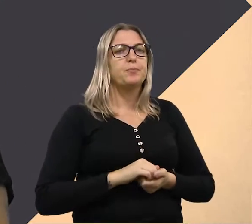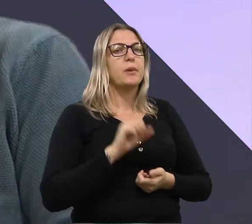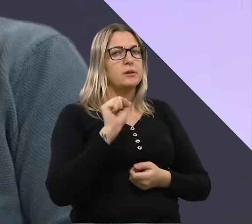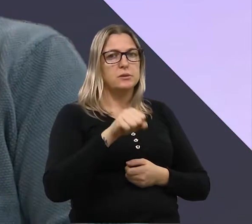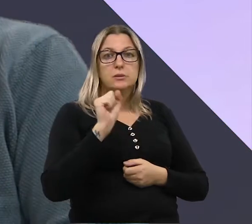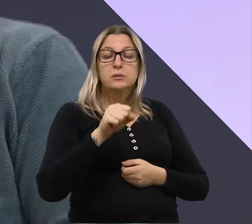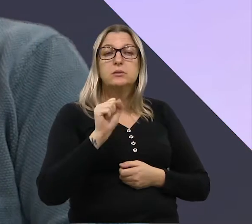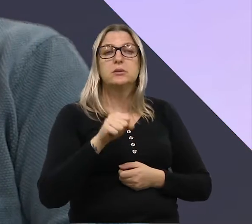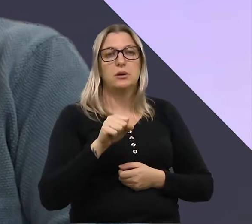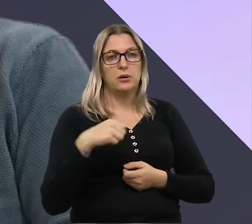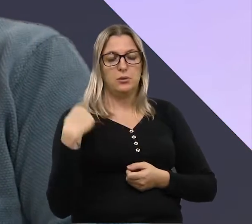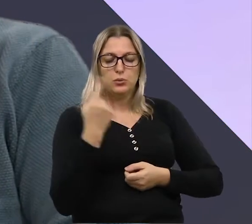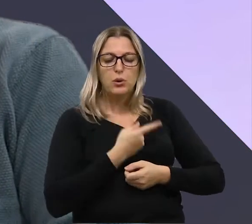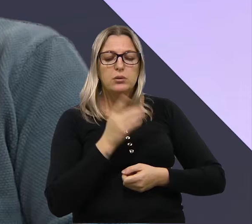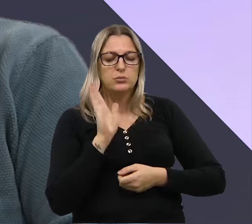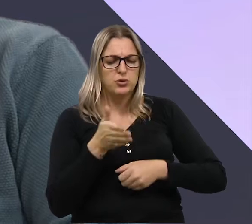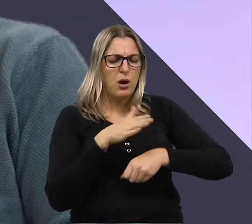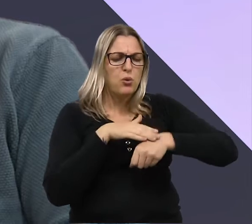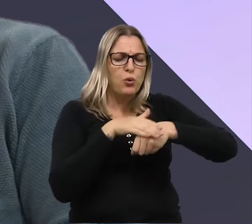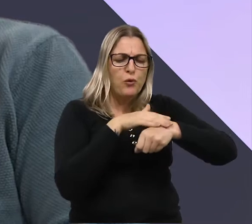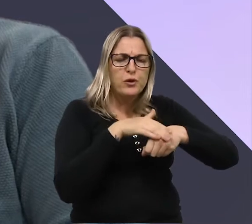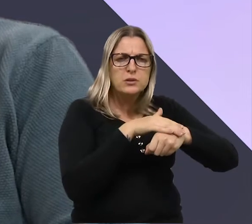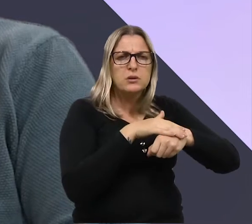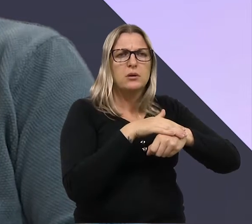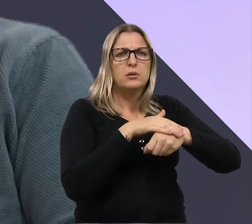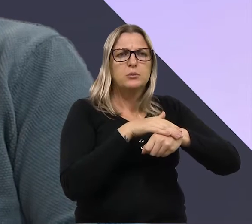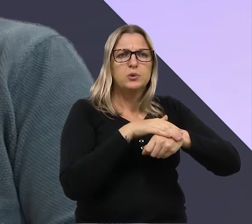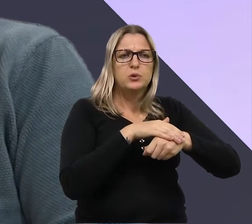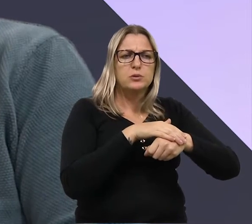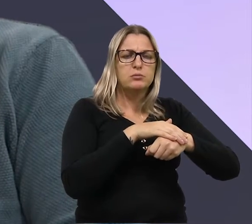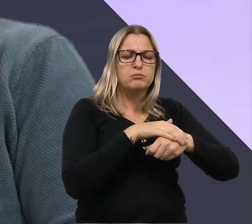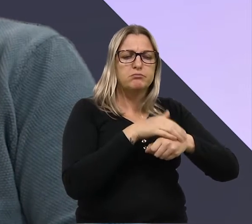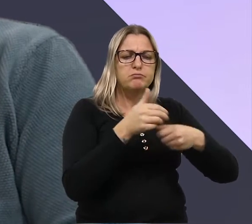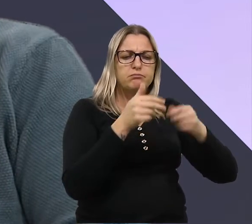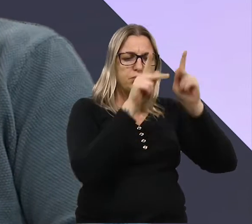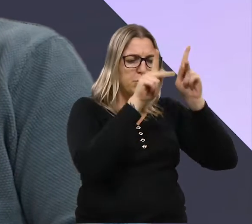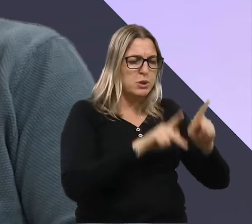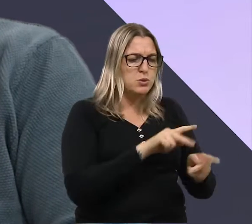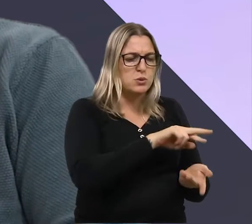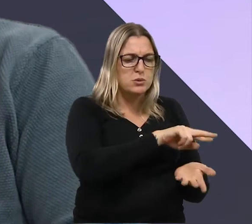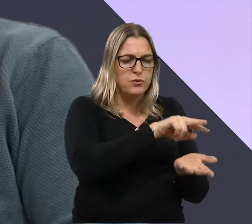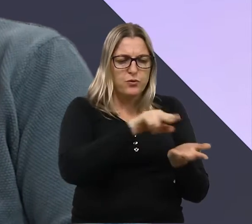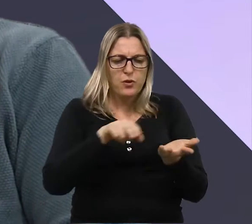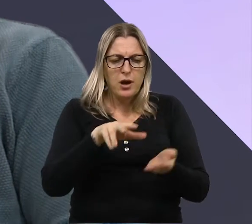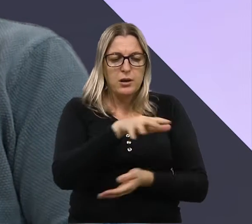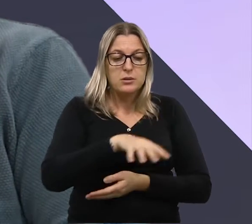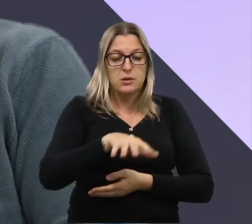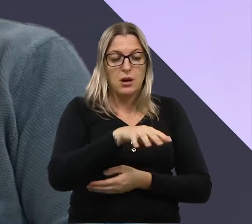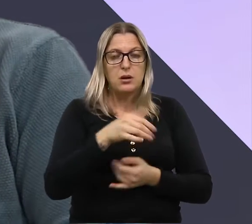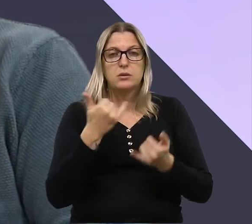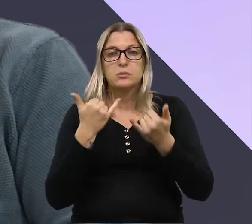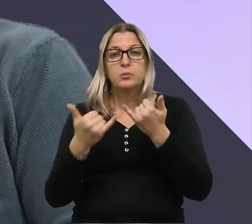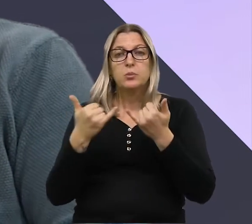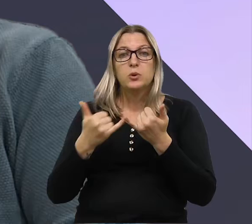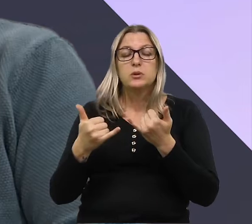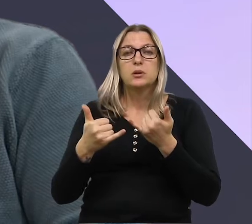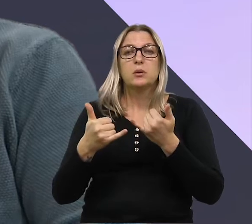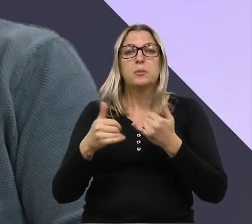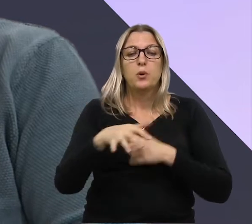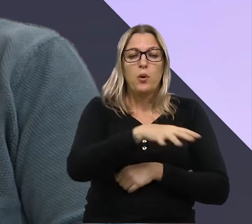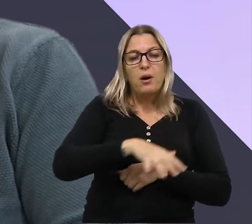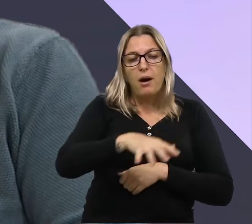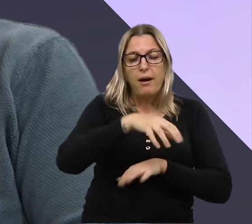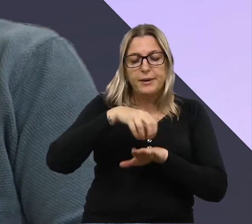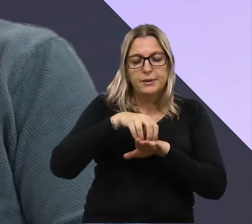momento a gente conversou com vários segmentos que lá nos procuraram ter dois exemplos setor de transporte escolar mais um